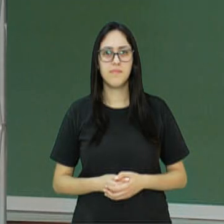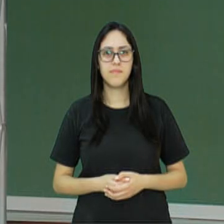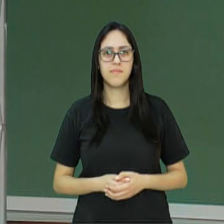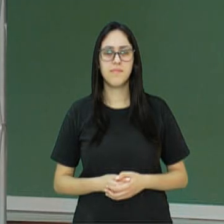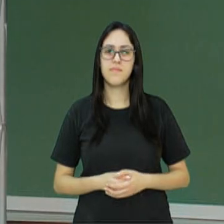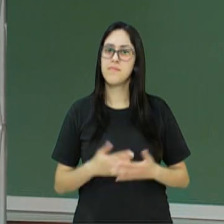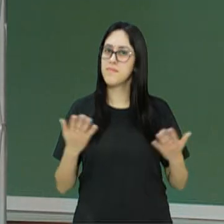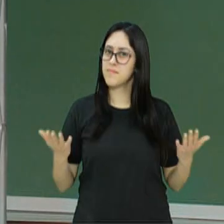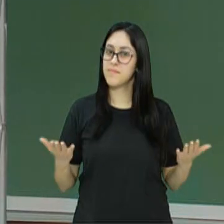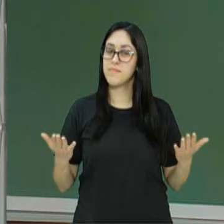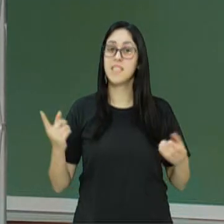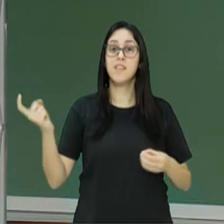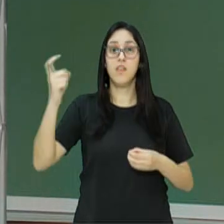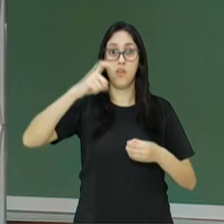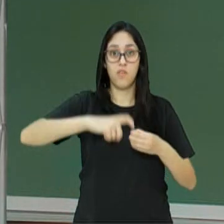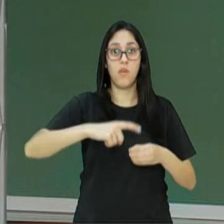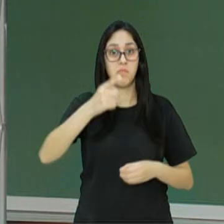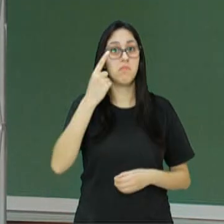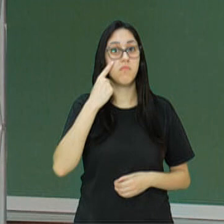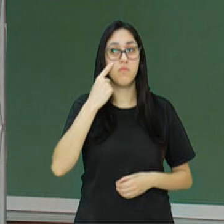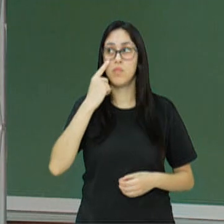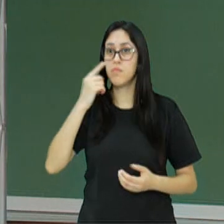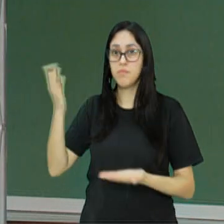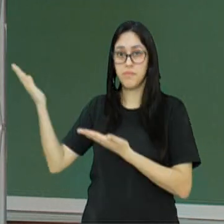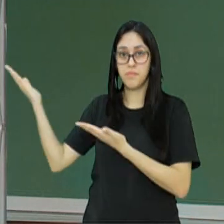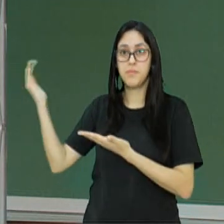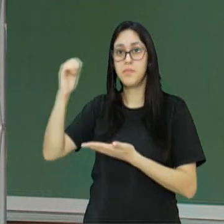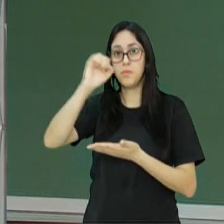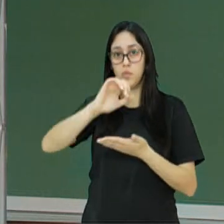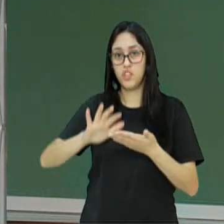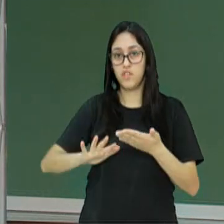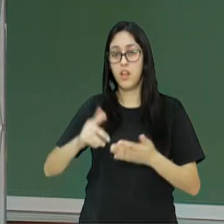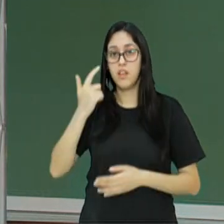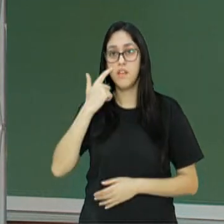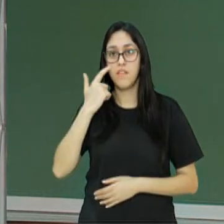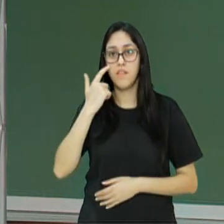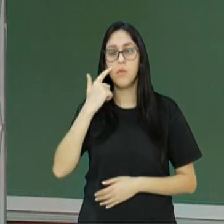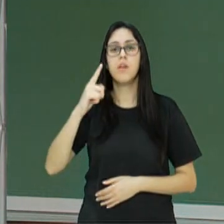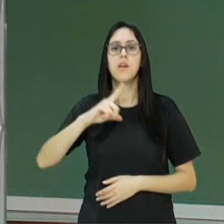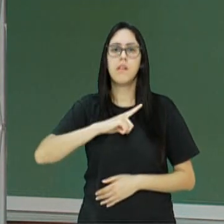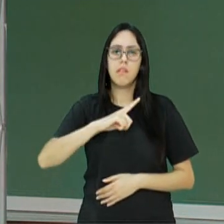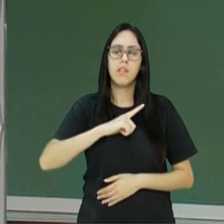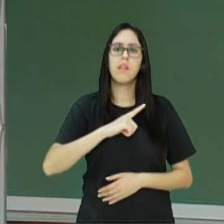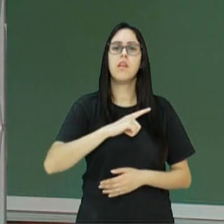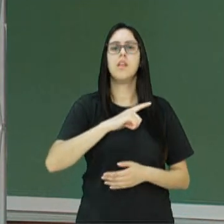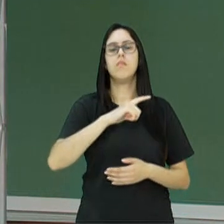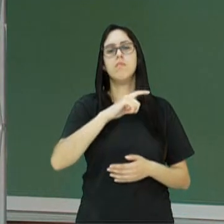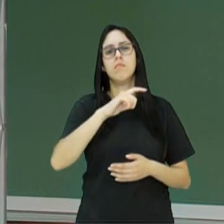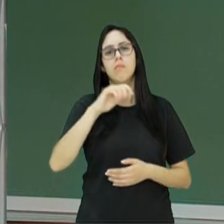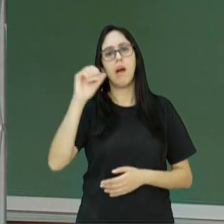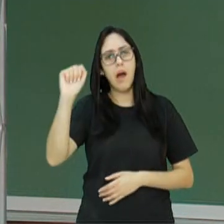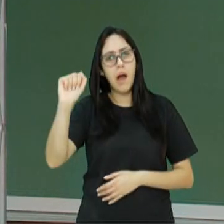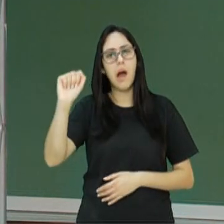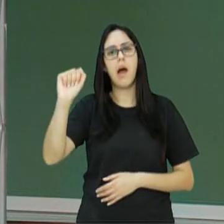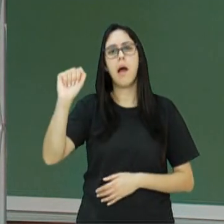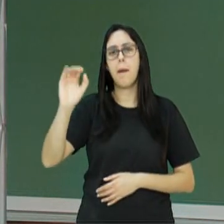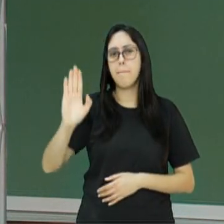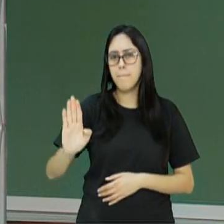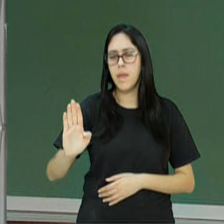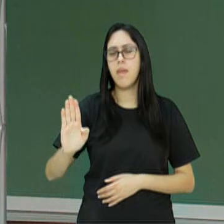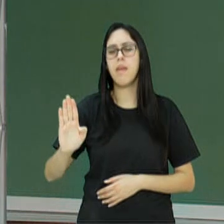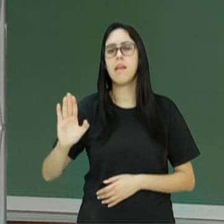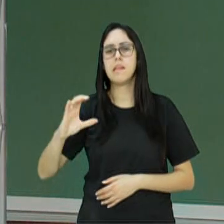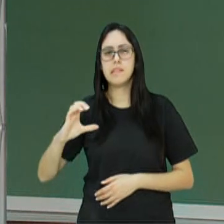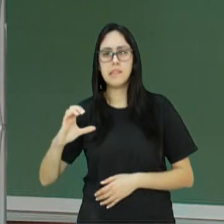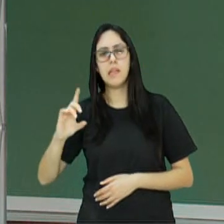Pessoal, voltamos aqui, vocês viram o nosso exercício, então a gente tem alternativa A, alternativa B, nós vamos ter a alternativa